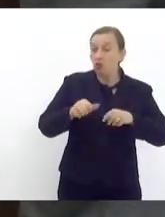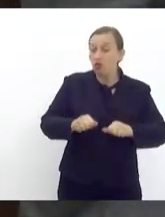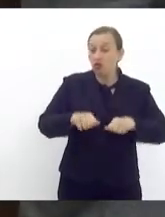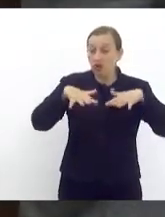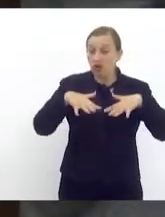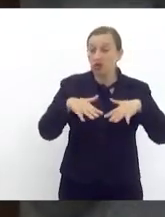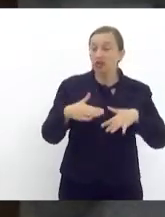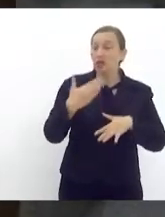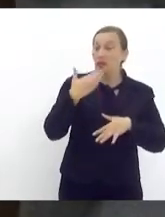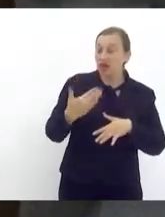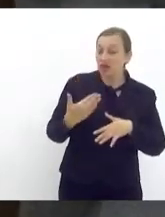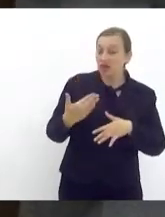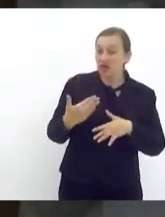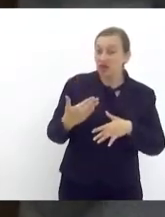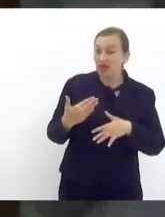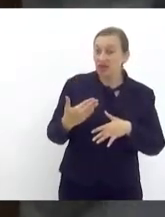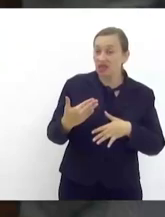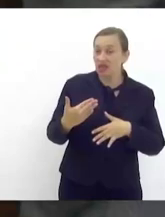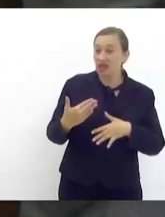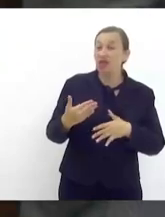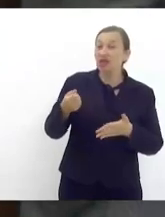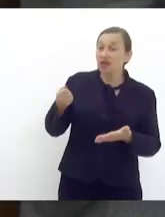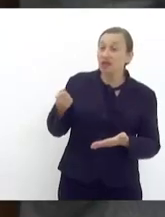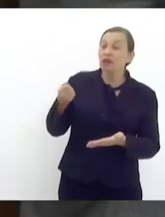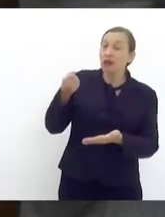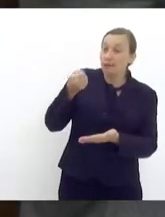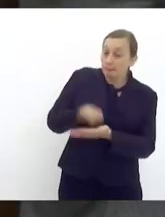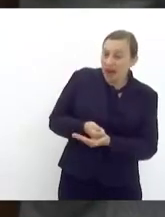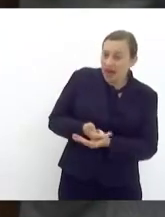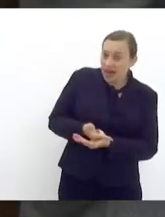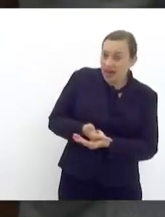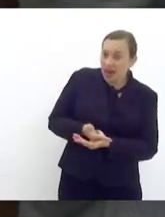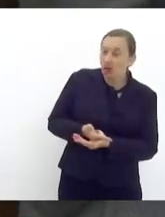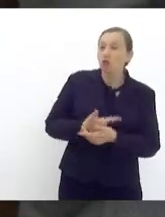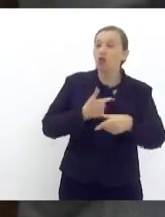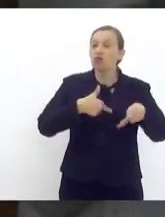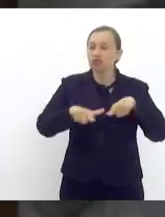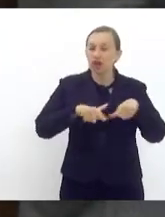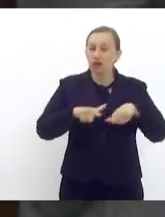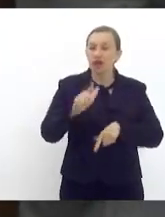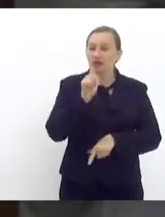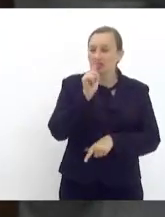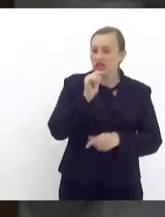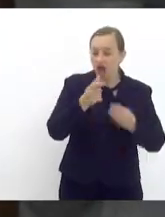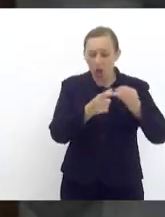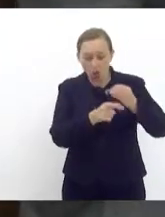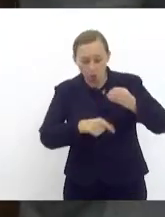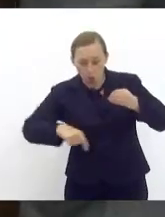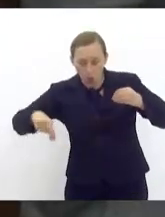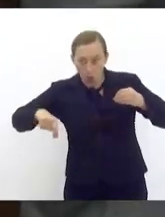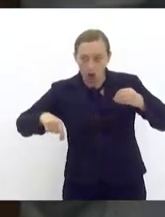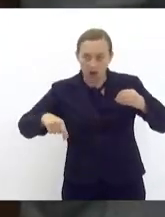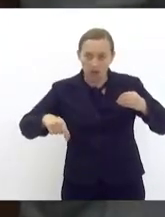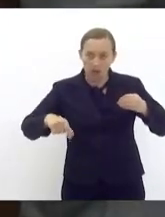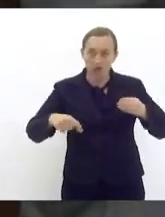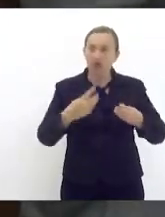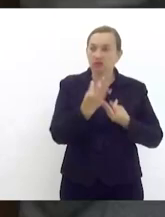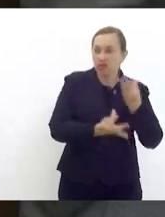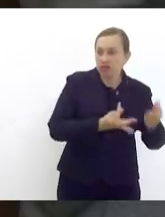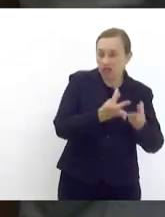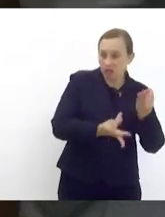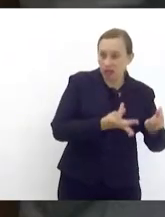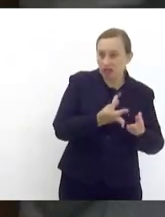de quitar, de estar em dia com o serviço de abastecimento de água e de tratamento de